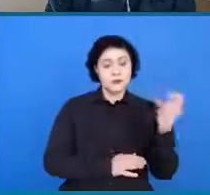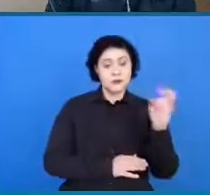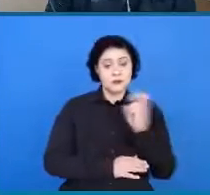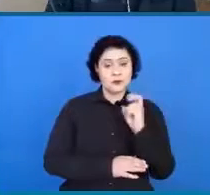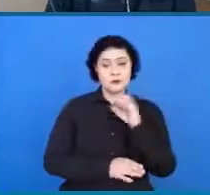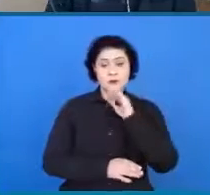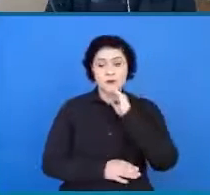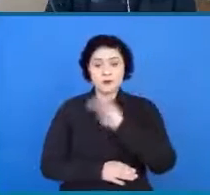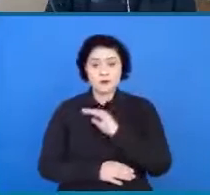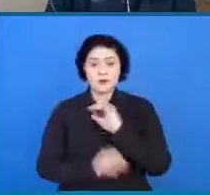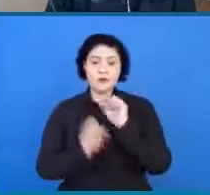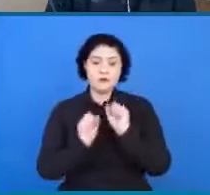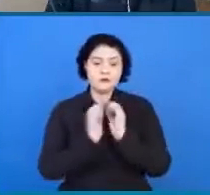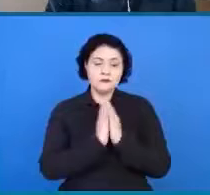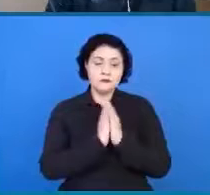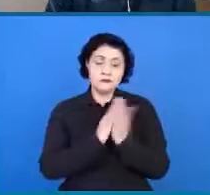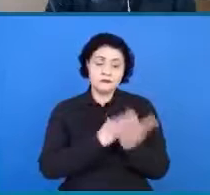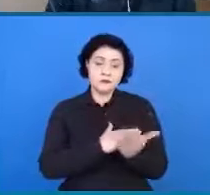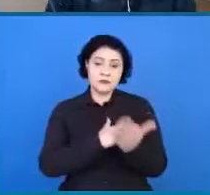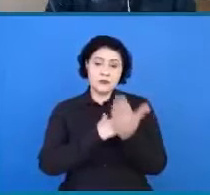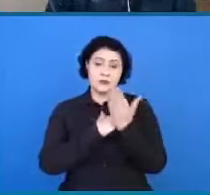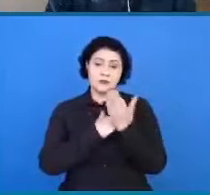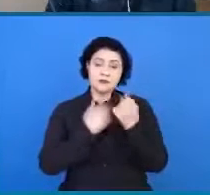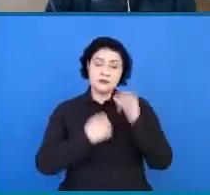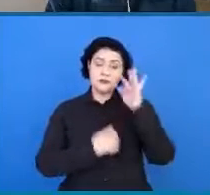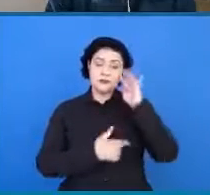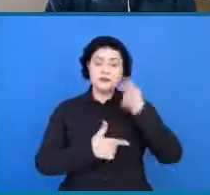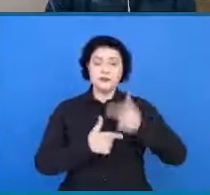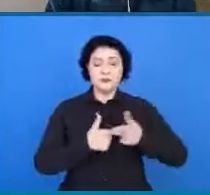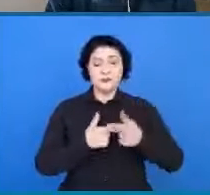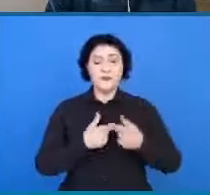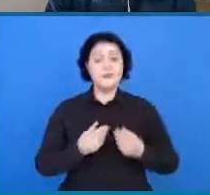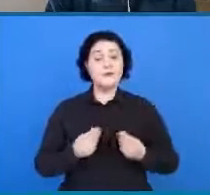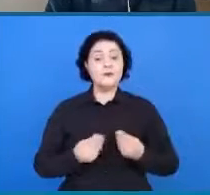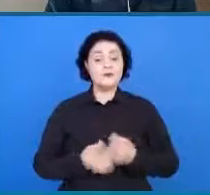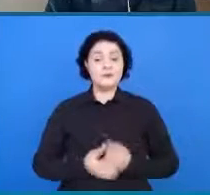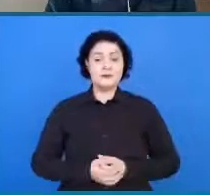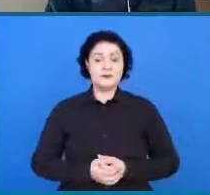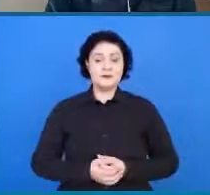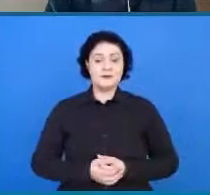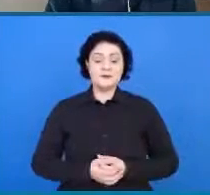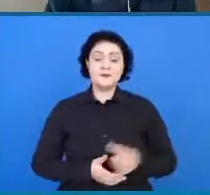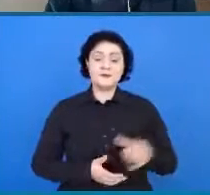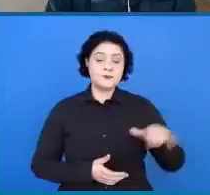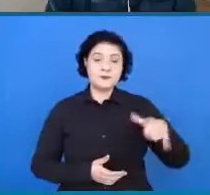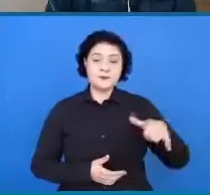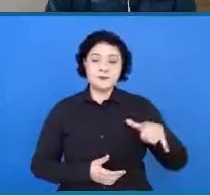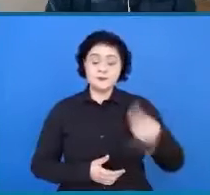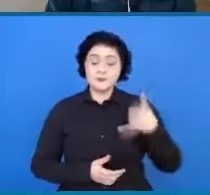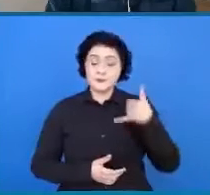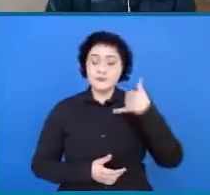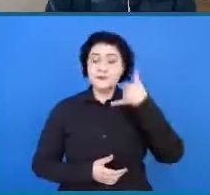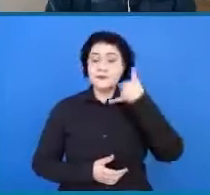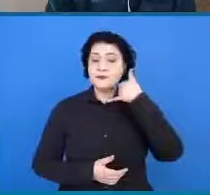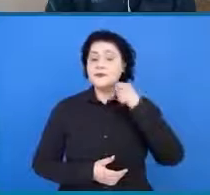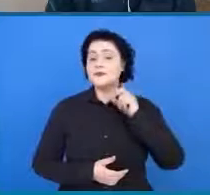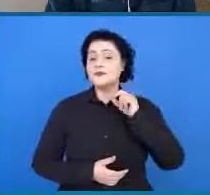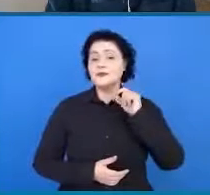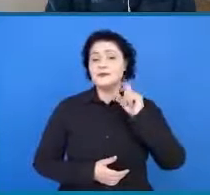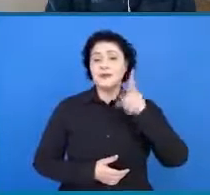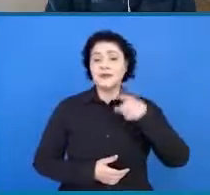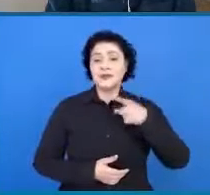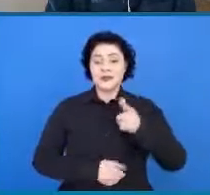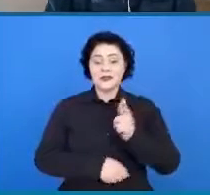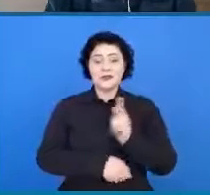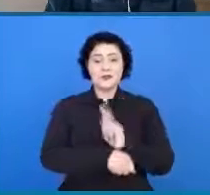me ajuda eu tenho que encontrar uma solução e tocou meu telefone e era o